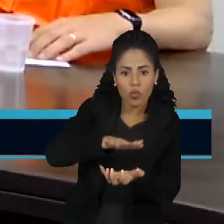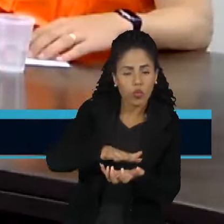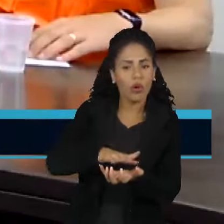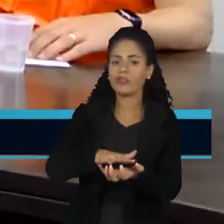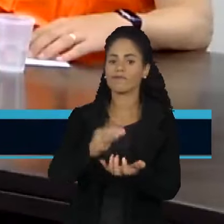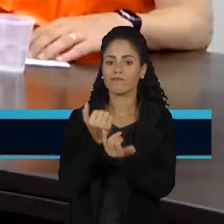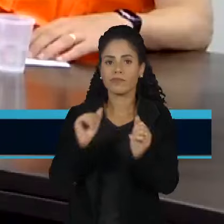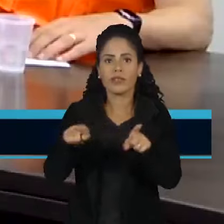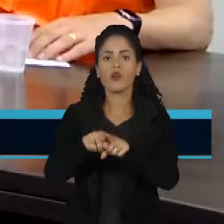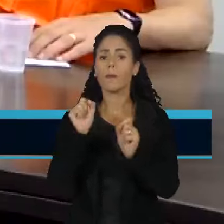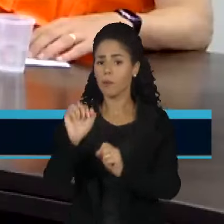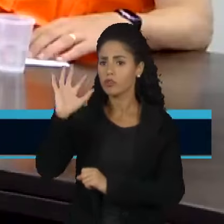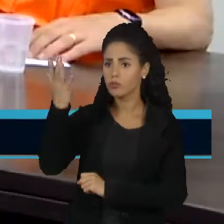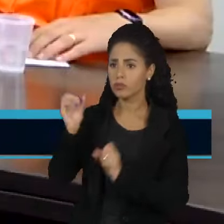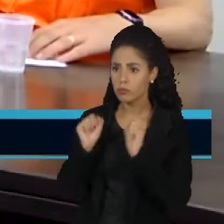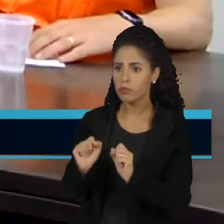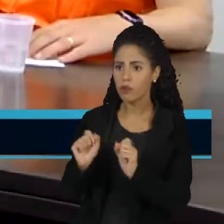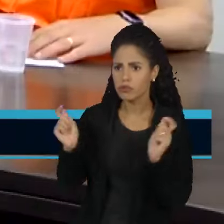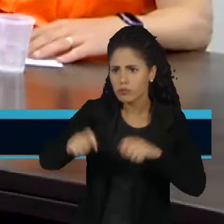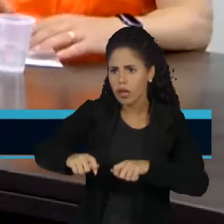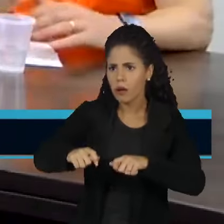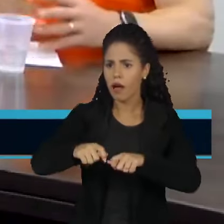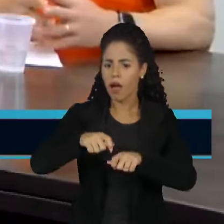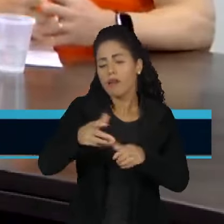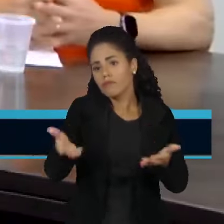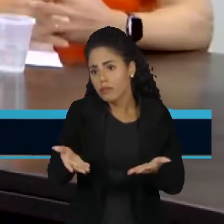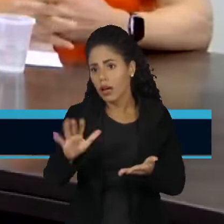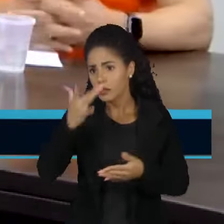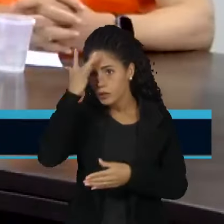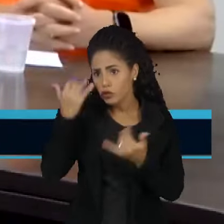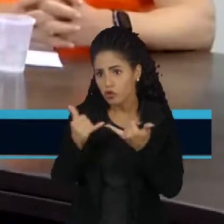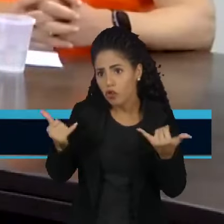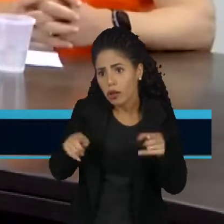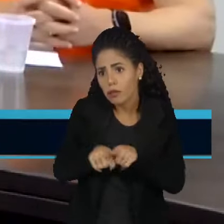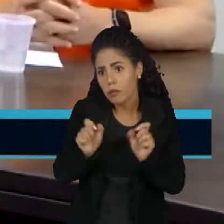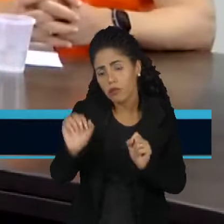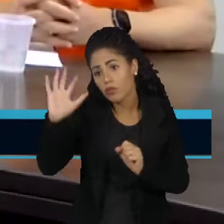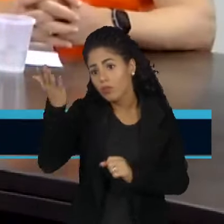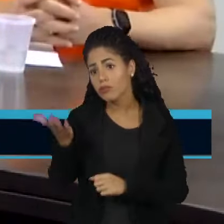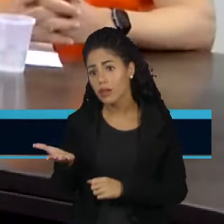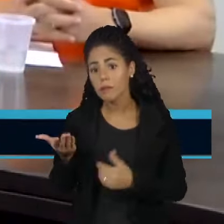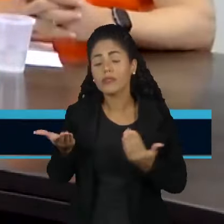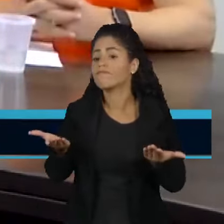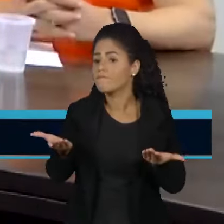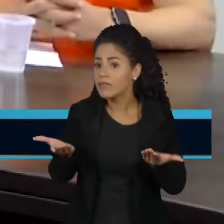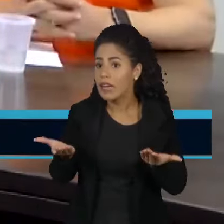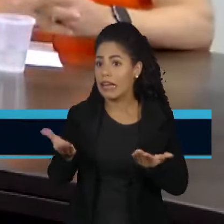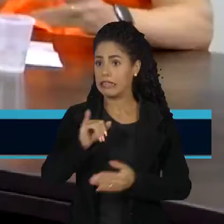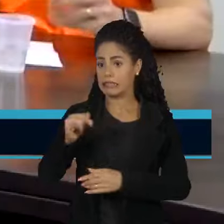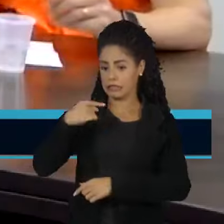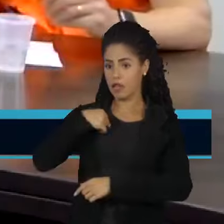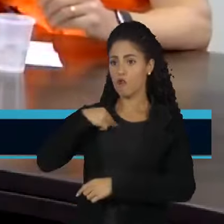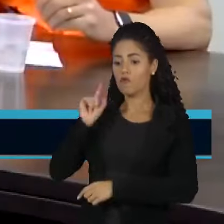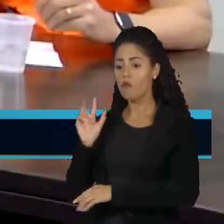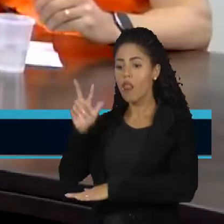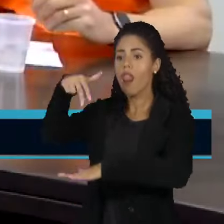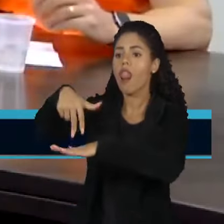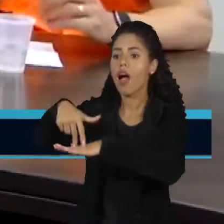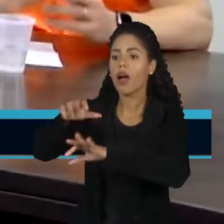pode acontecer? Pode. É, pode. Se tem alguém tomando choque, não tem nenhuma dúvida que se eu fosse o responsável,